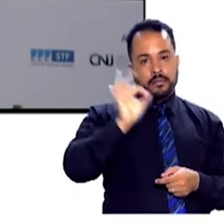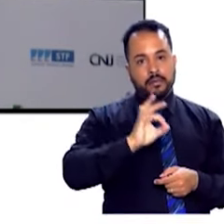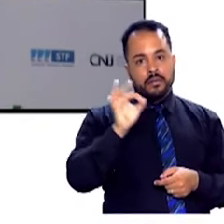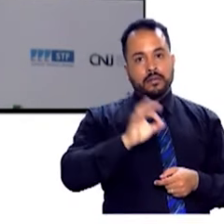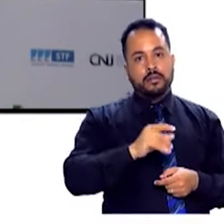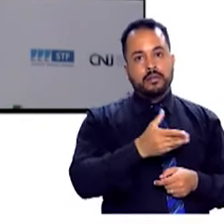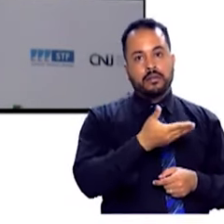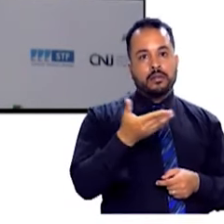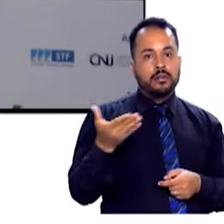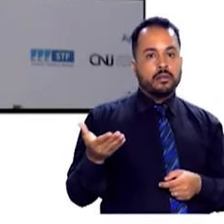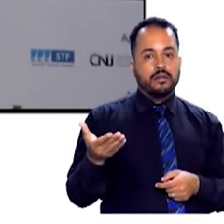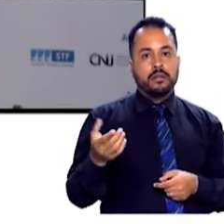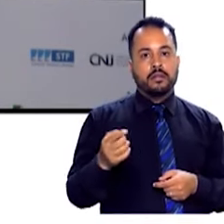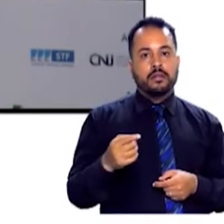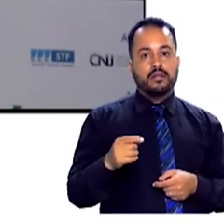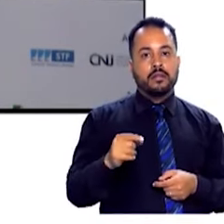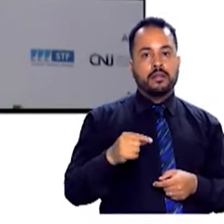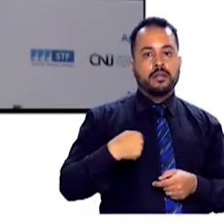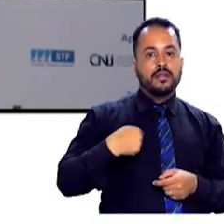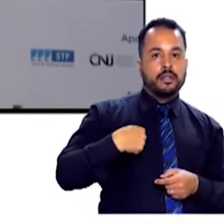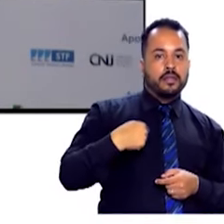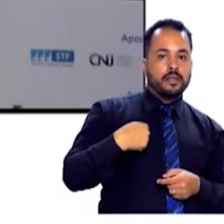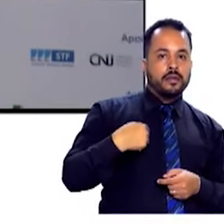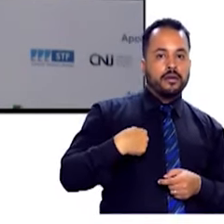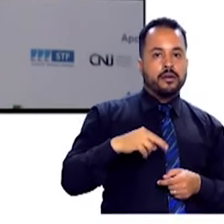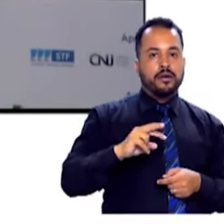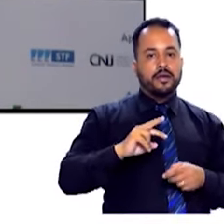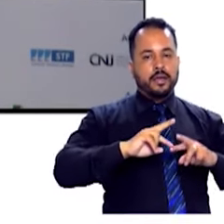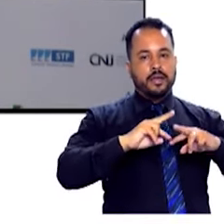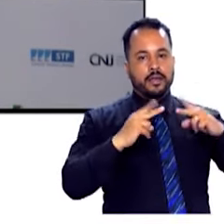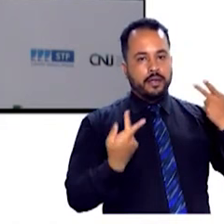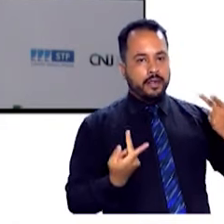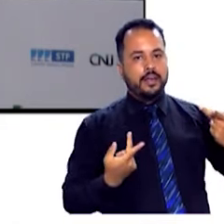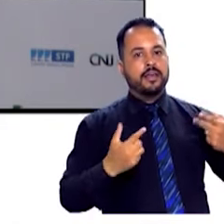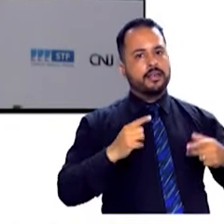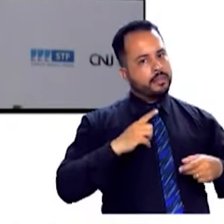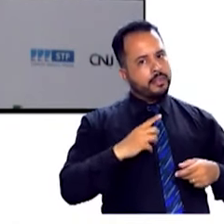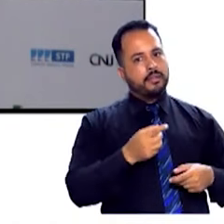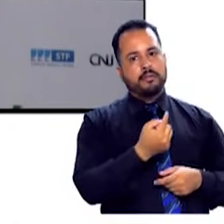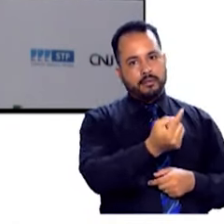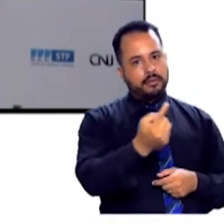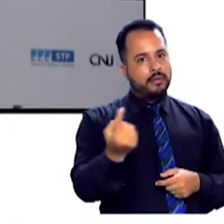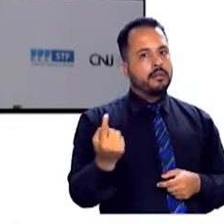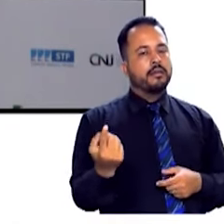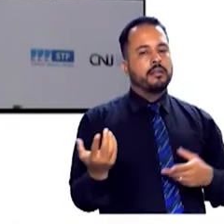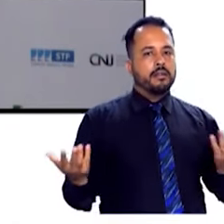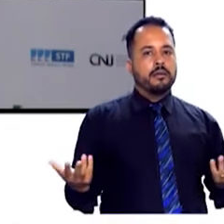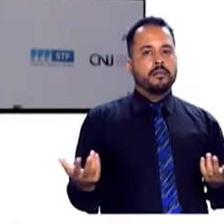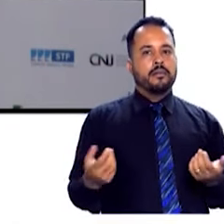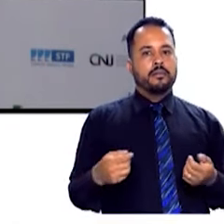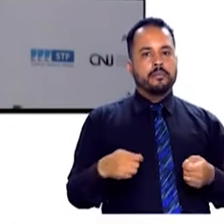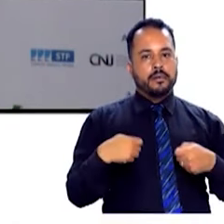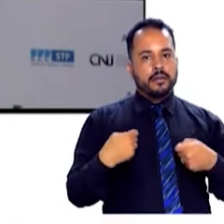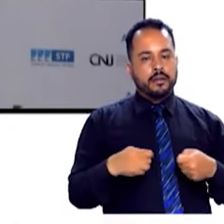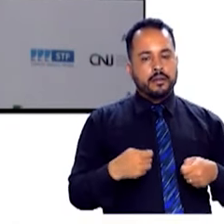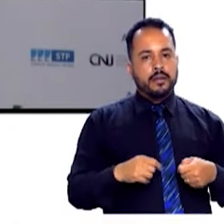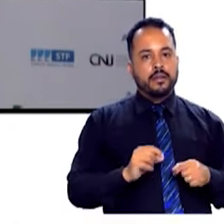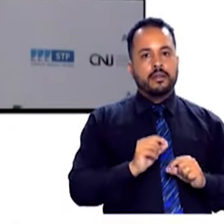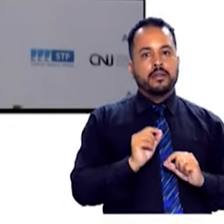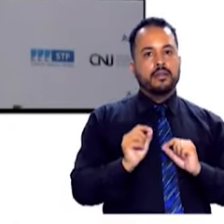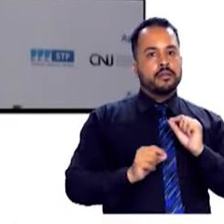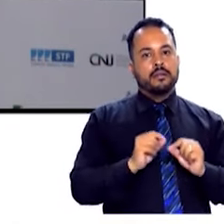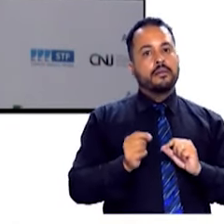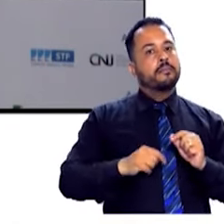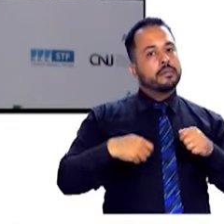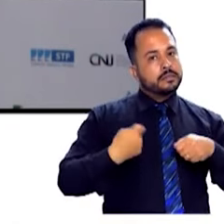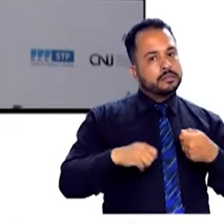dos nossos gênes Só se tiver dos vossos excelência dos meus elas não têm elas não TM onde afiança e nenhuma delas vai conseguir julgar